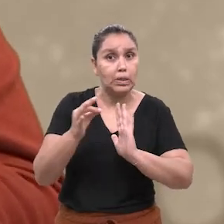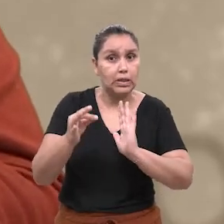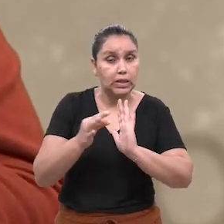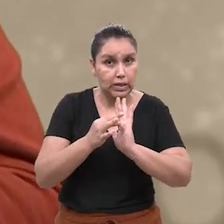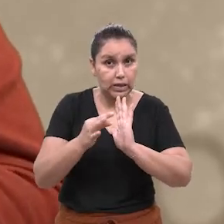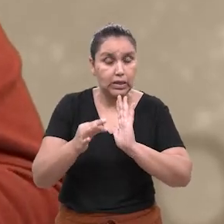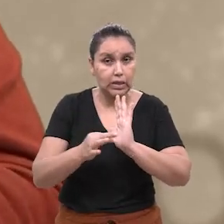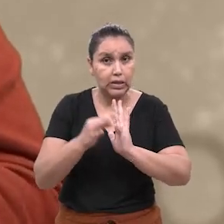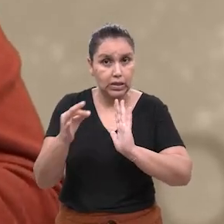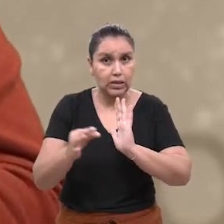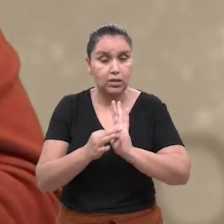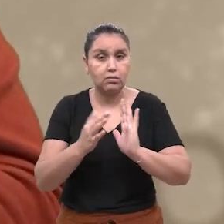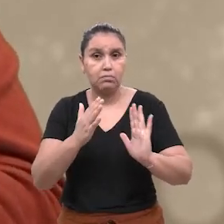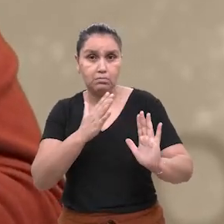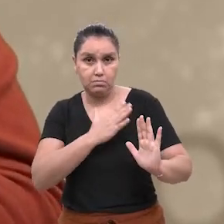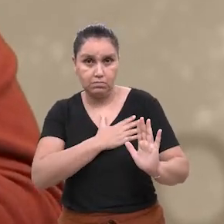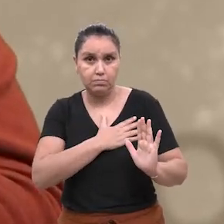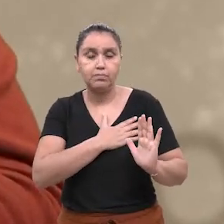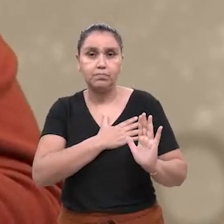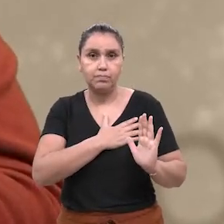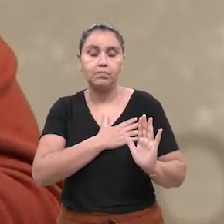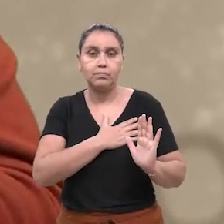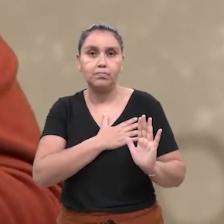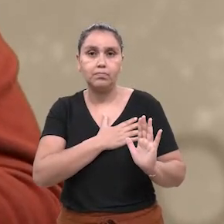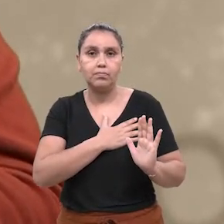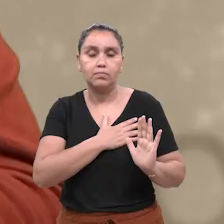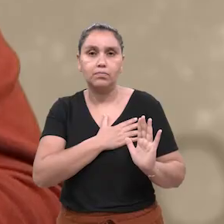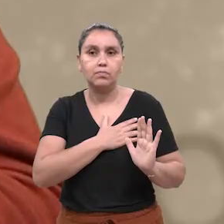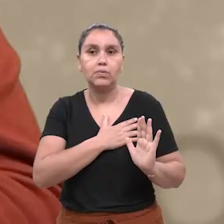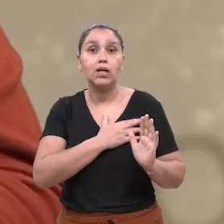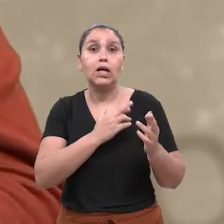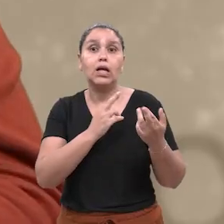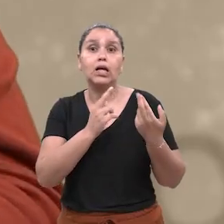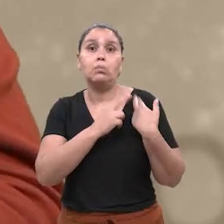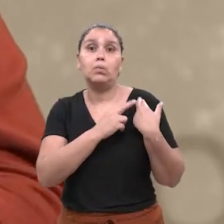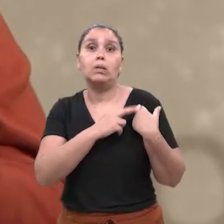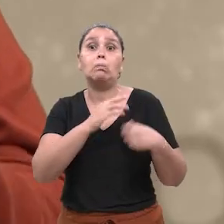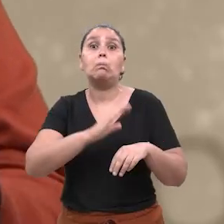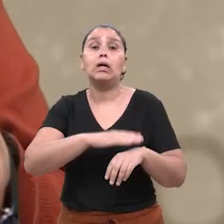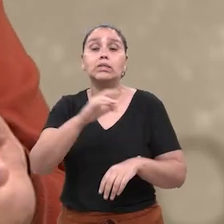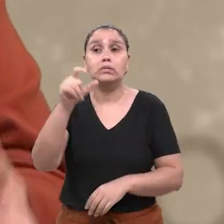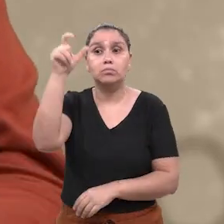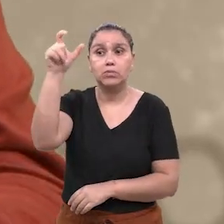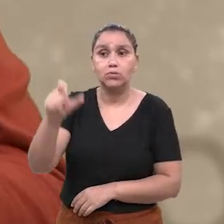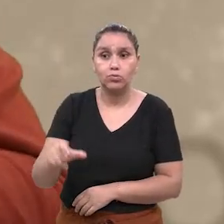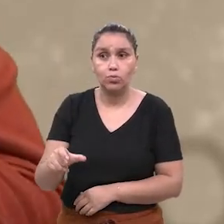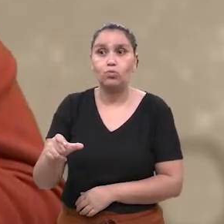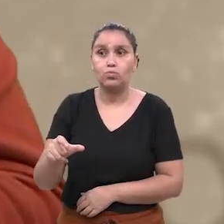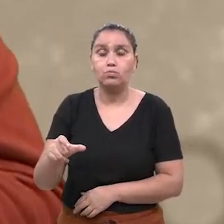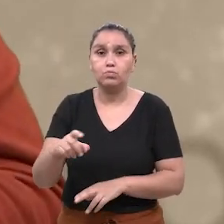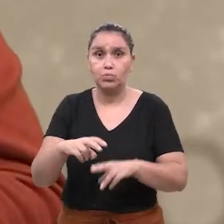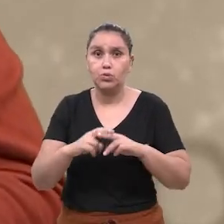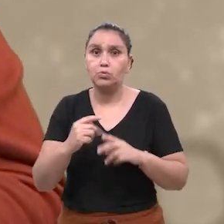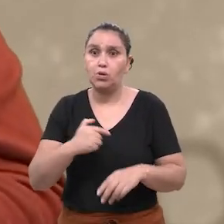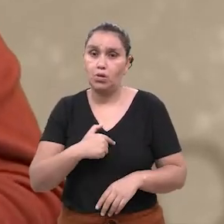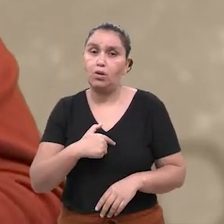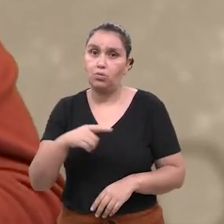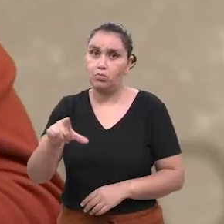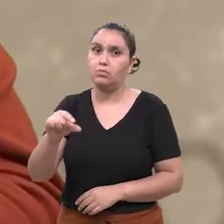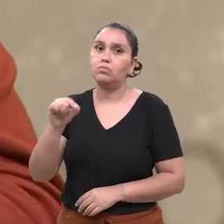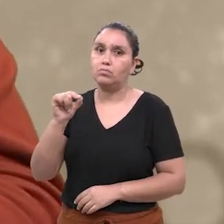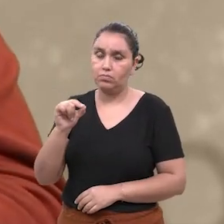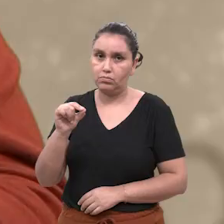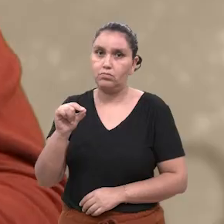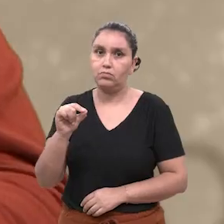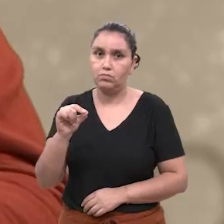mim, né? Até para que eu não precisasse responsabilizar mais gente pelas decisões que eu estava tomando.